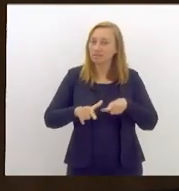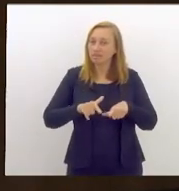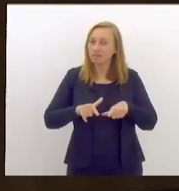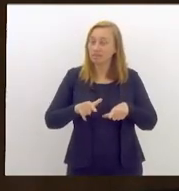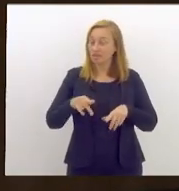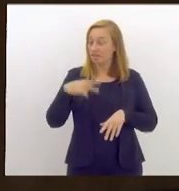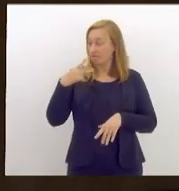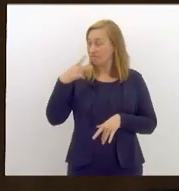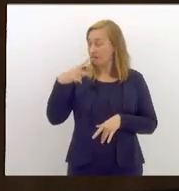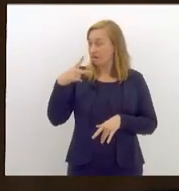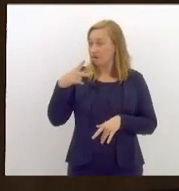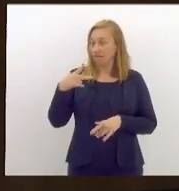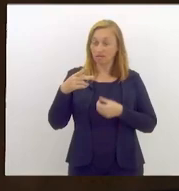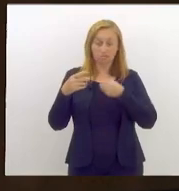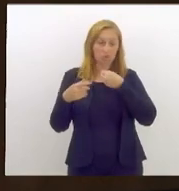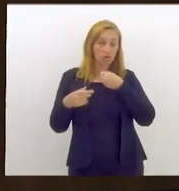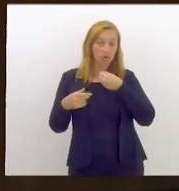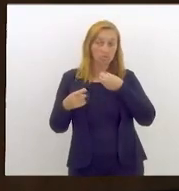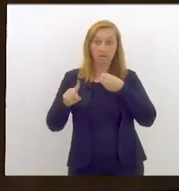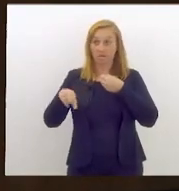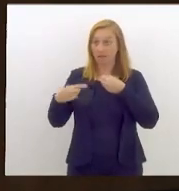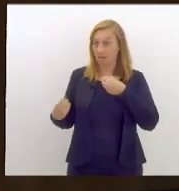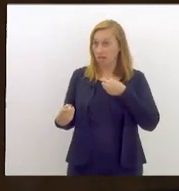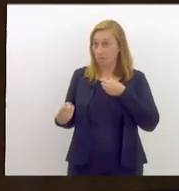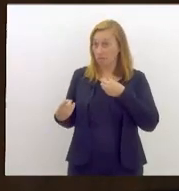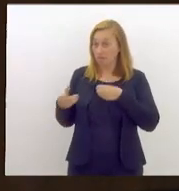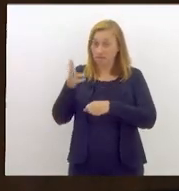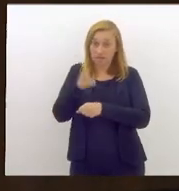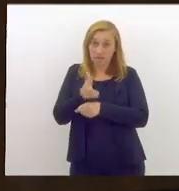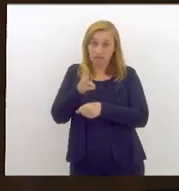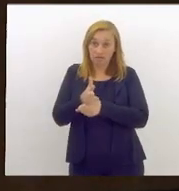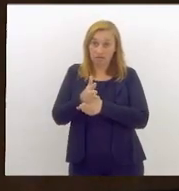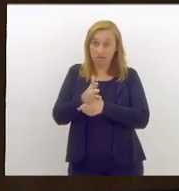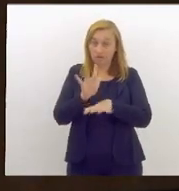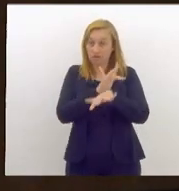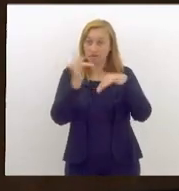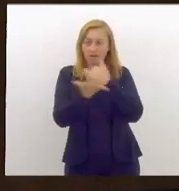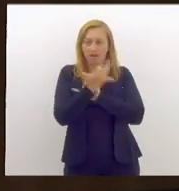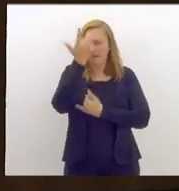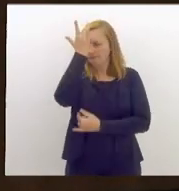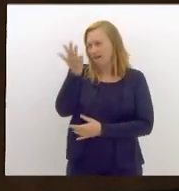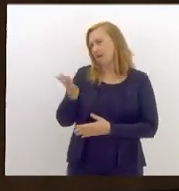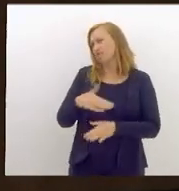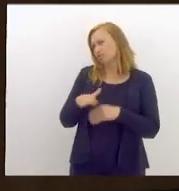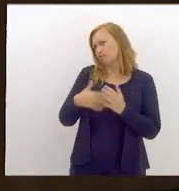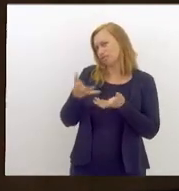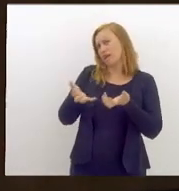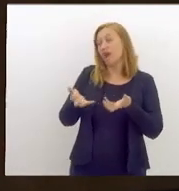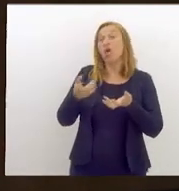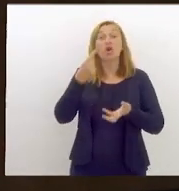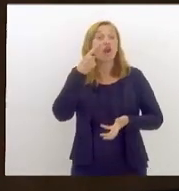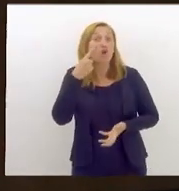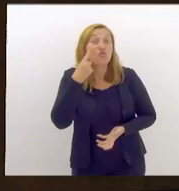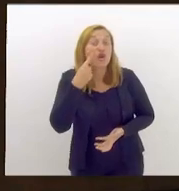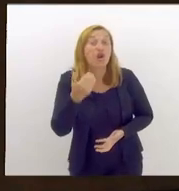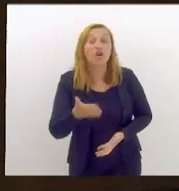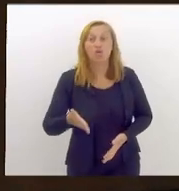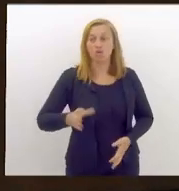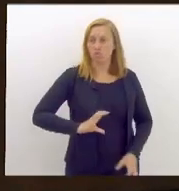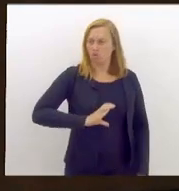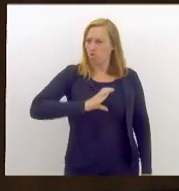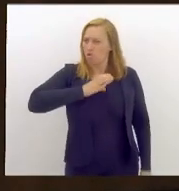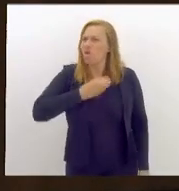bravatar para o microfone para depois fazer vídeozinho para rede social é fácil todo mundo quer eu quero ver até a coragem